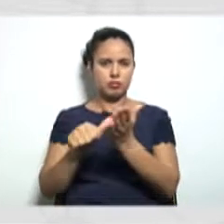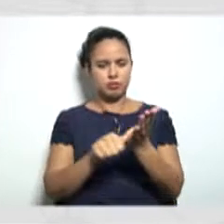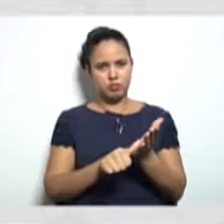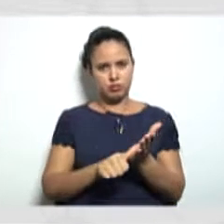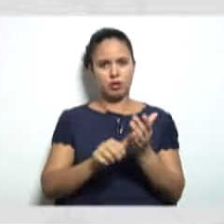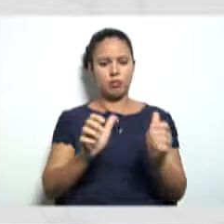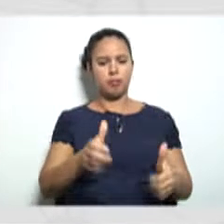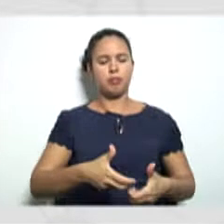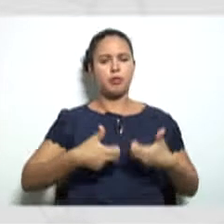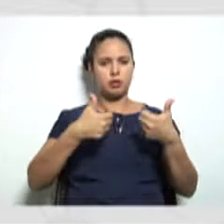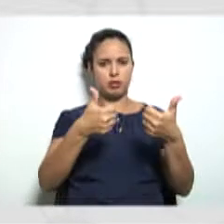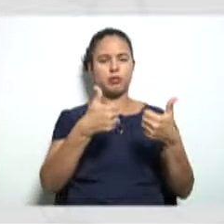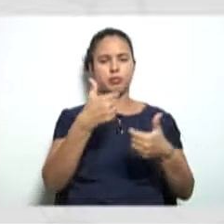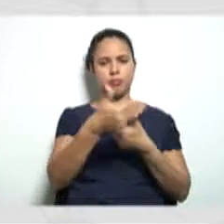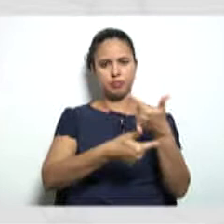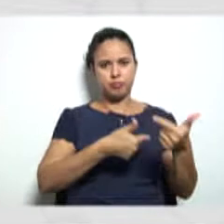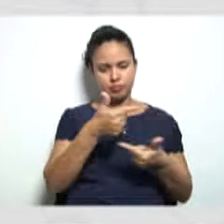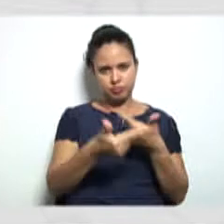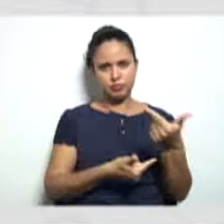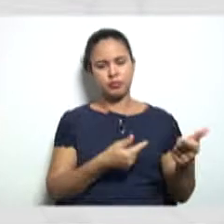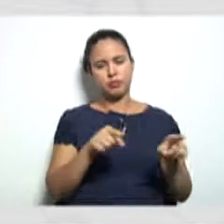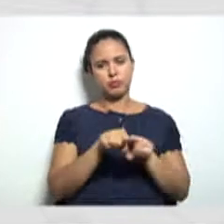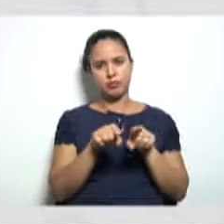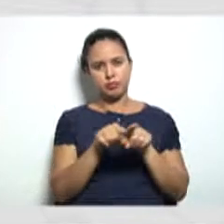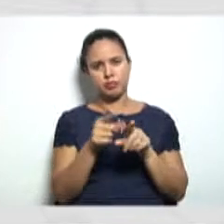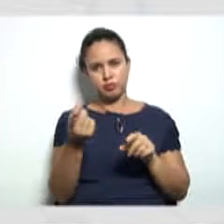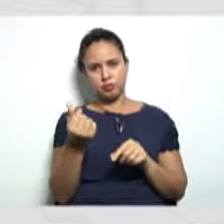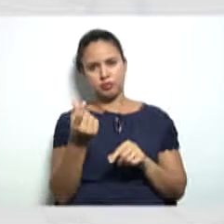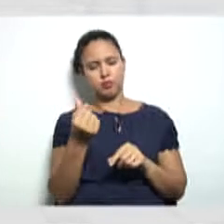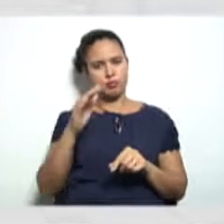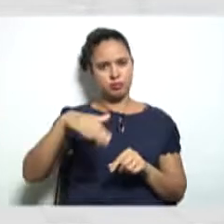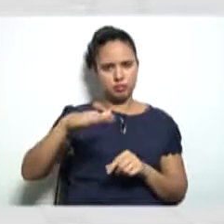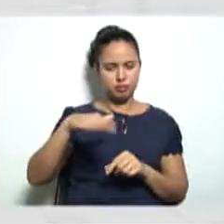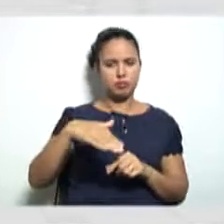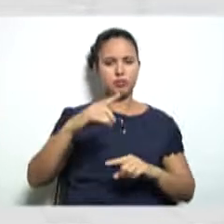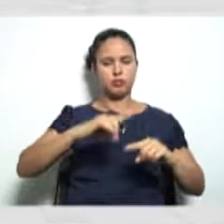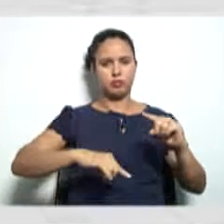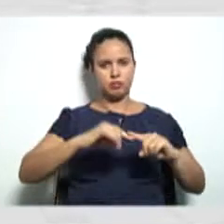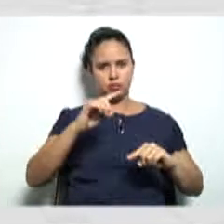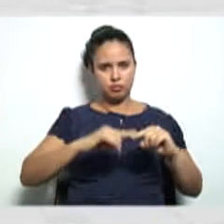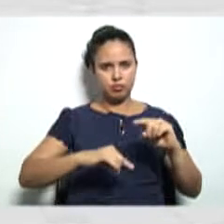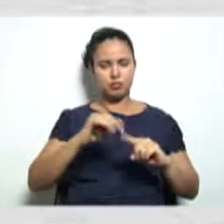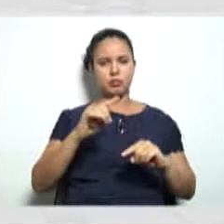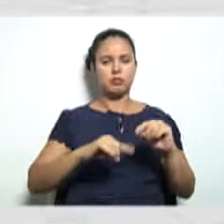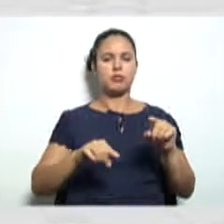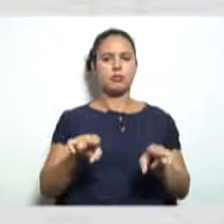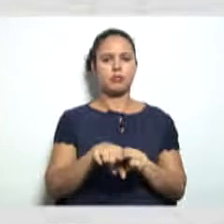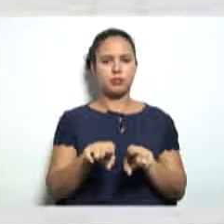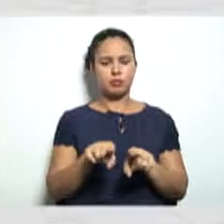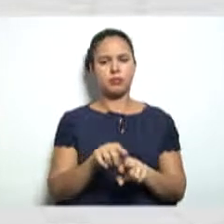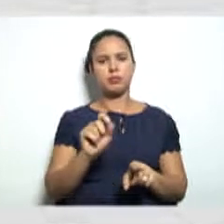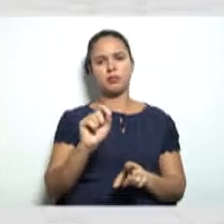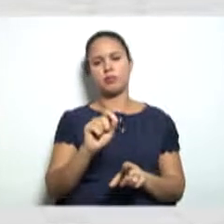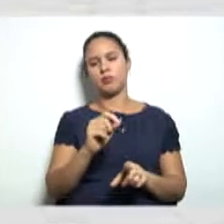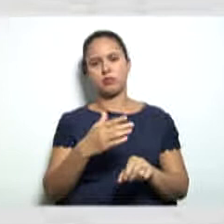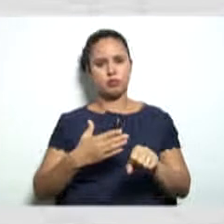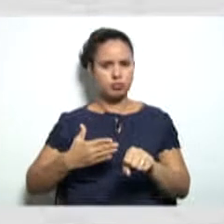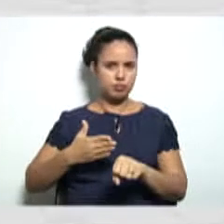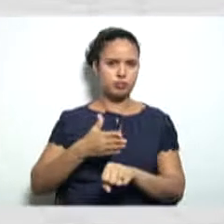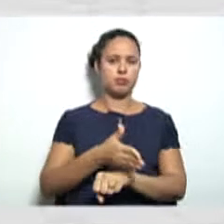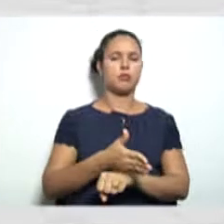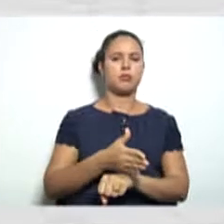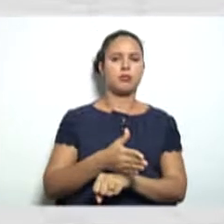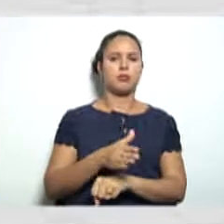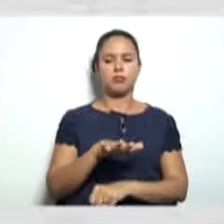trabalho. Garante também melhores preços na comercialização de seus produtos, além de um acesso a